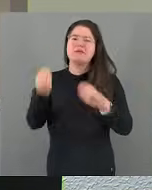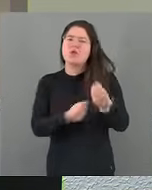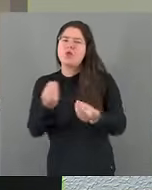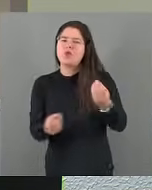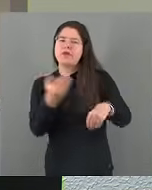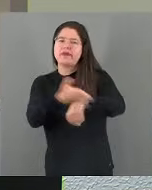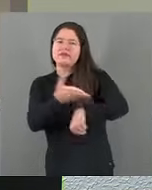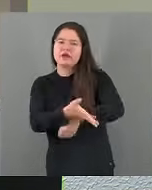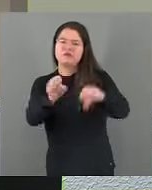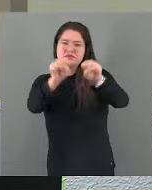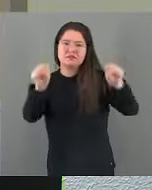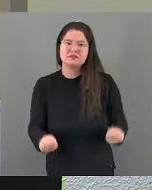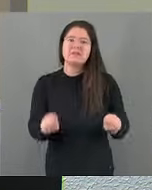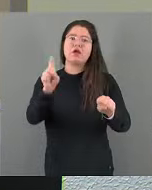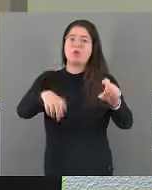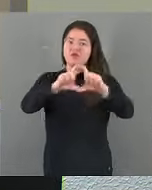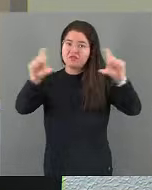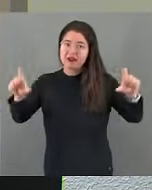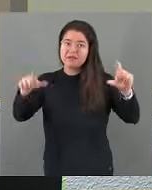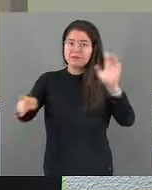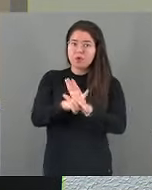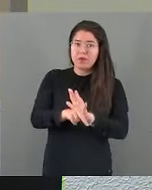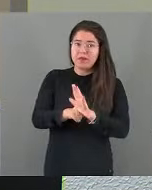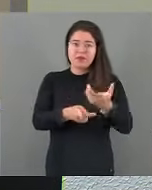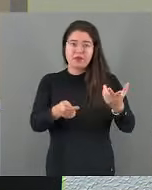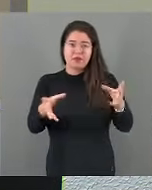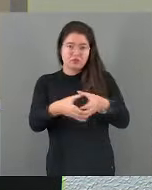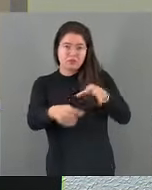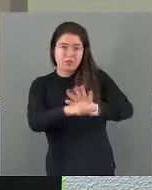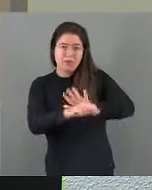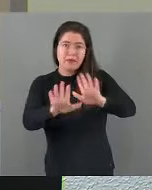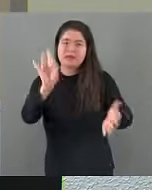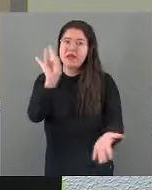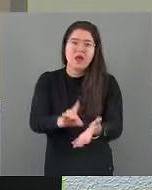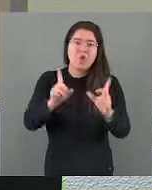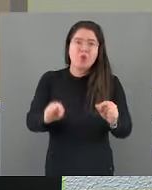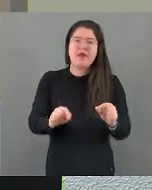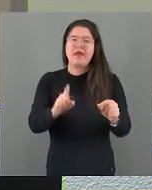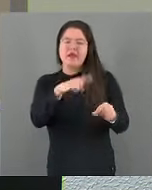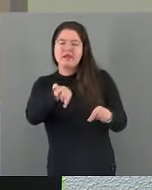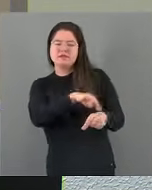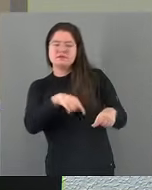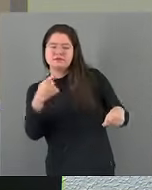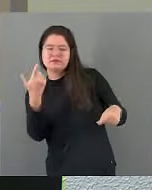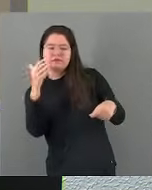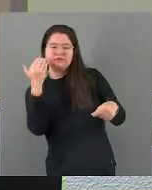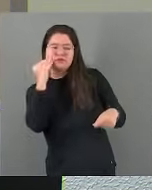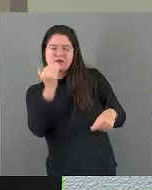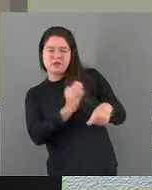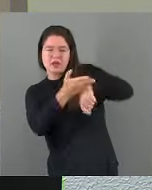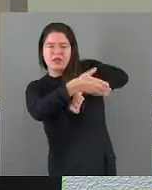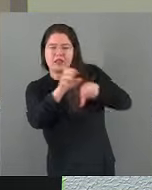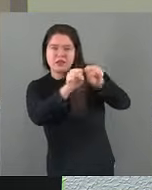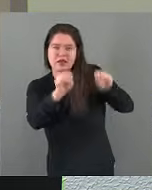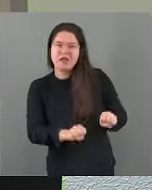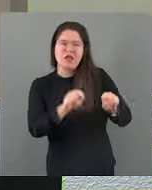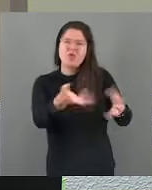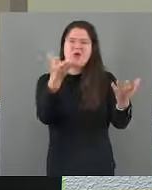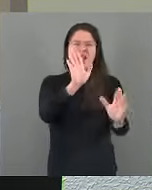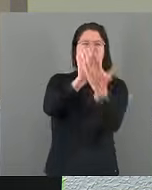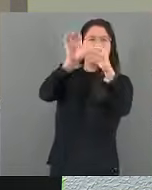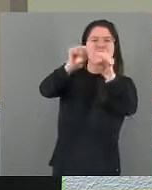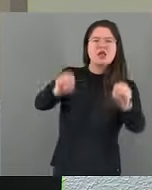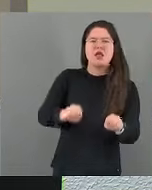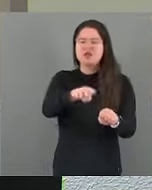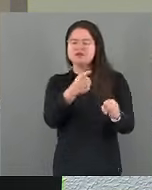do sistema. Né? Isso é uma frase feita das facções, mas que é muito real, eles crescem nas brechas do sistema. Eles aprenderam que em vez de bater de frente com o sistema, é melhor